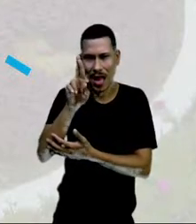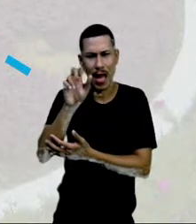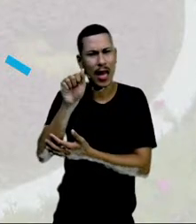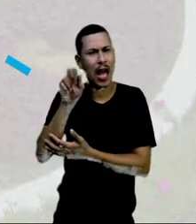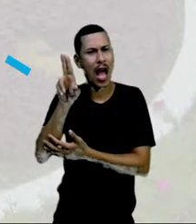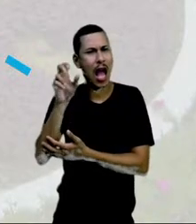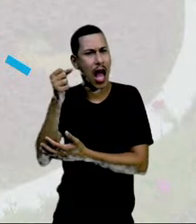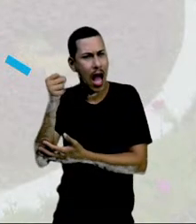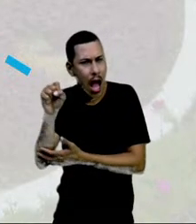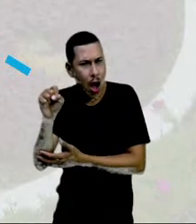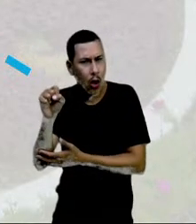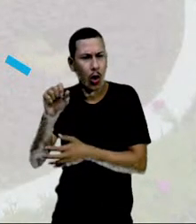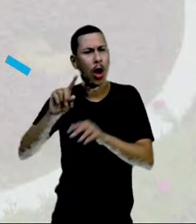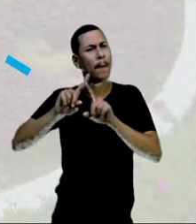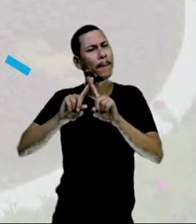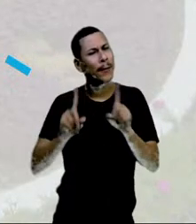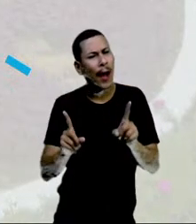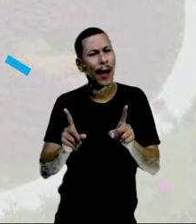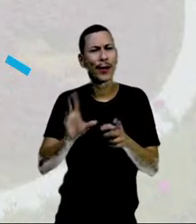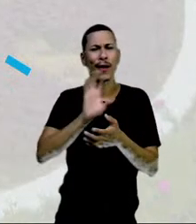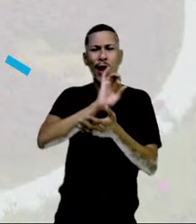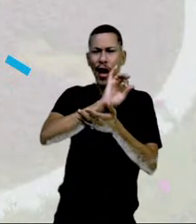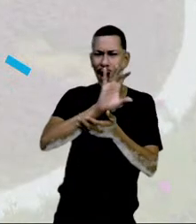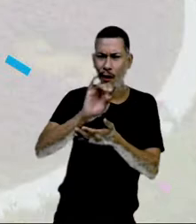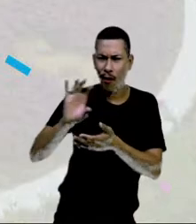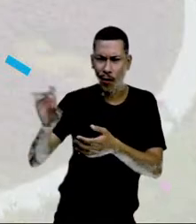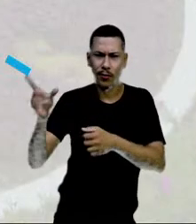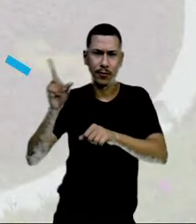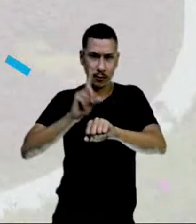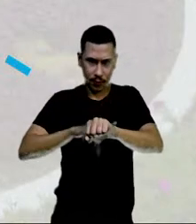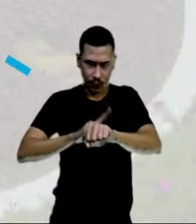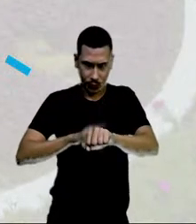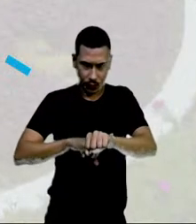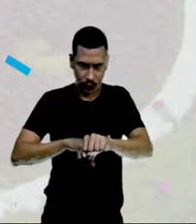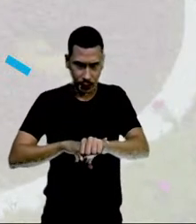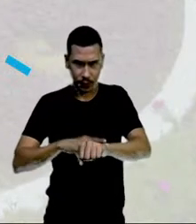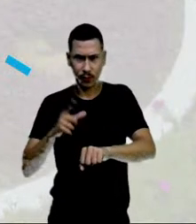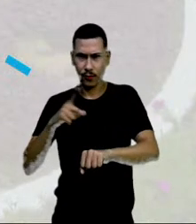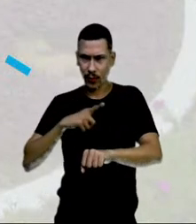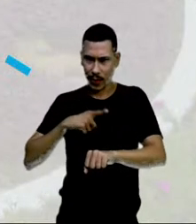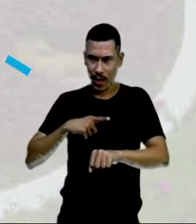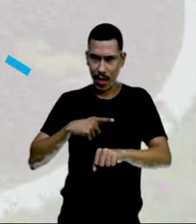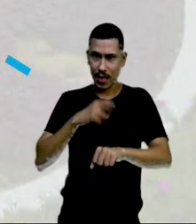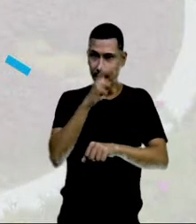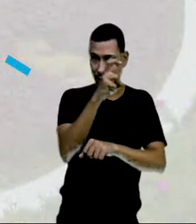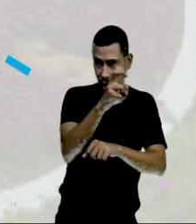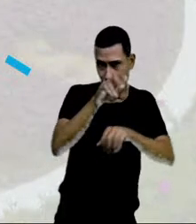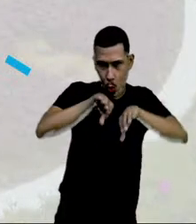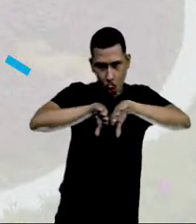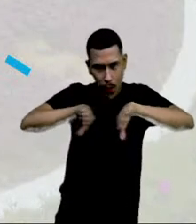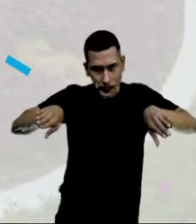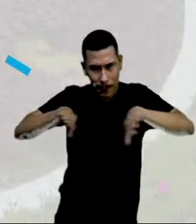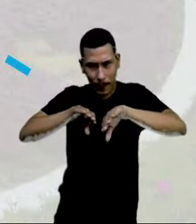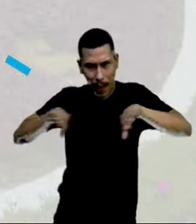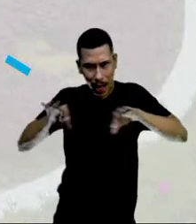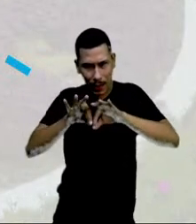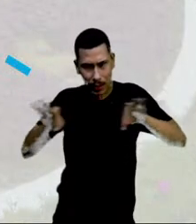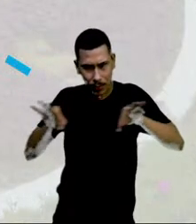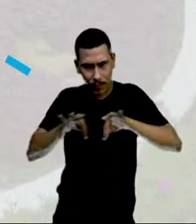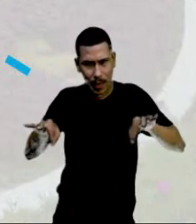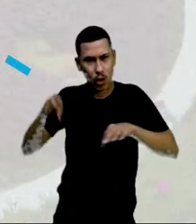pensar, se entre cada um desses horários existem cinco espaços referentes aos